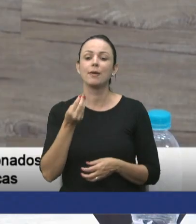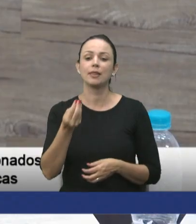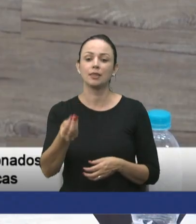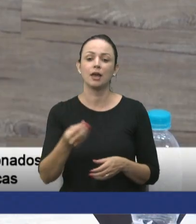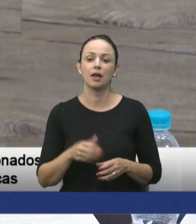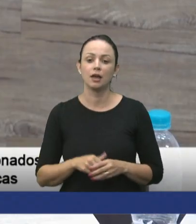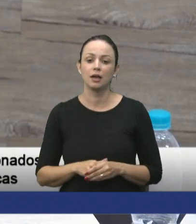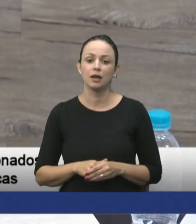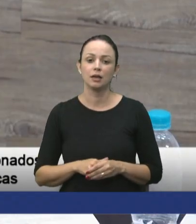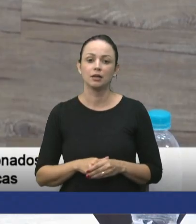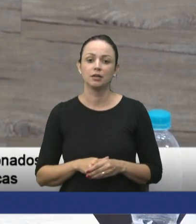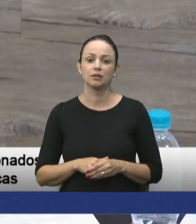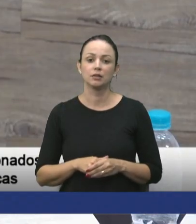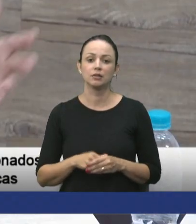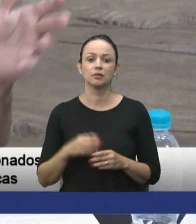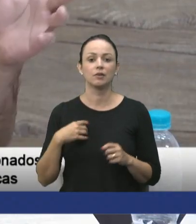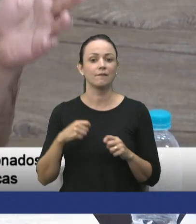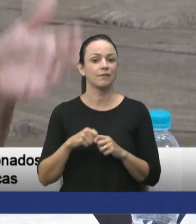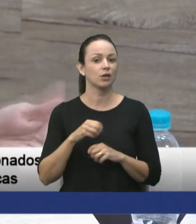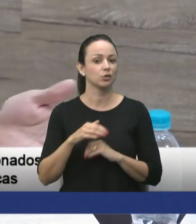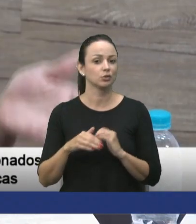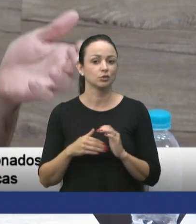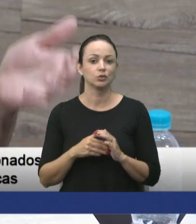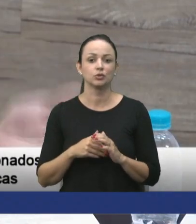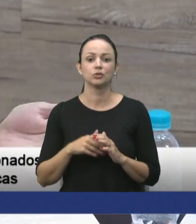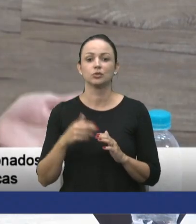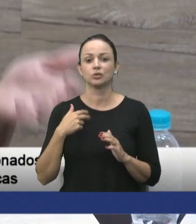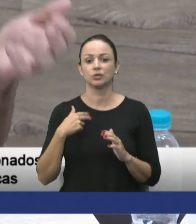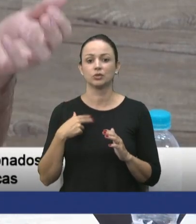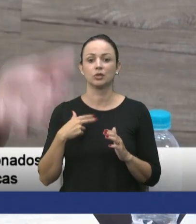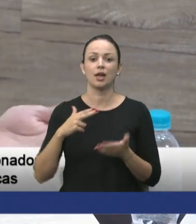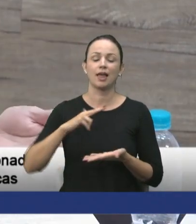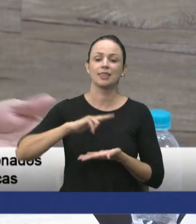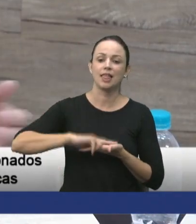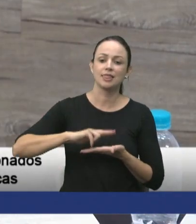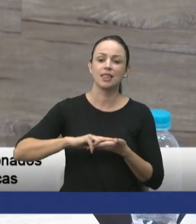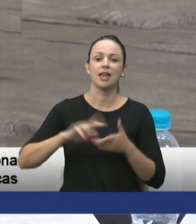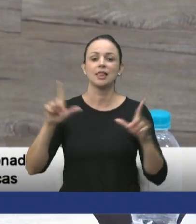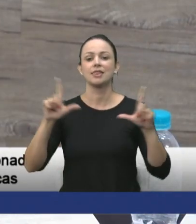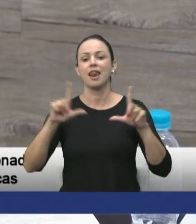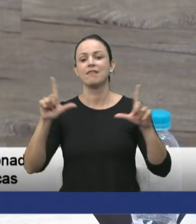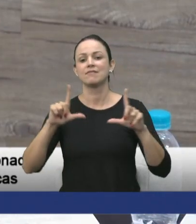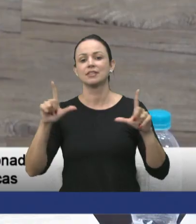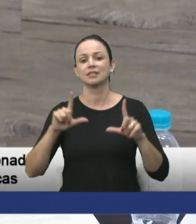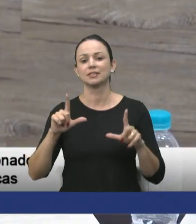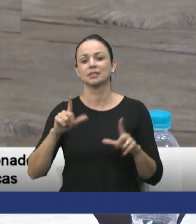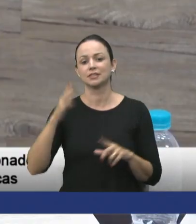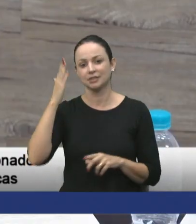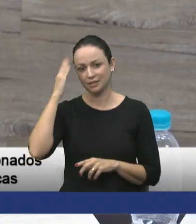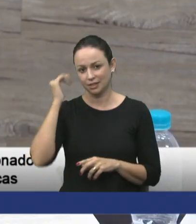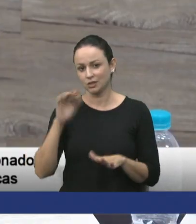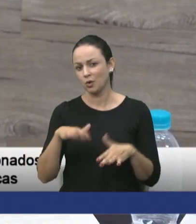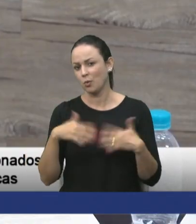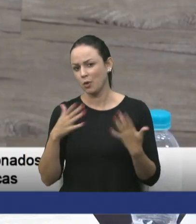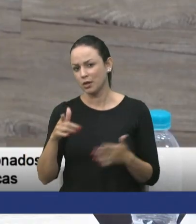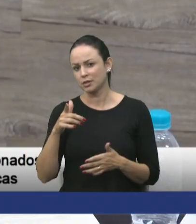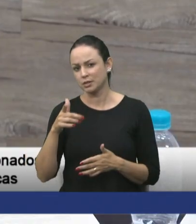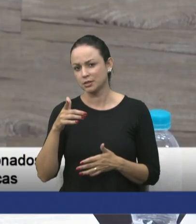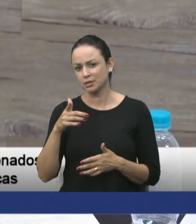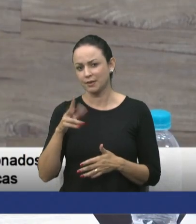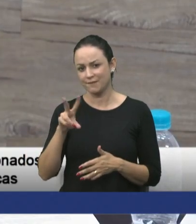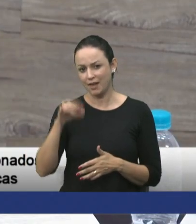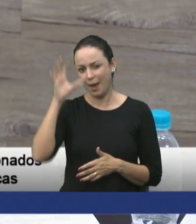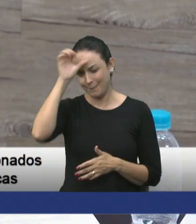ela? Nossa, eu faço de tudo. Eu deixo ela deitada no sofá, na frente da televisão. Você sabe quando essa criança vai saber comer